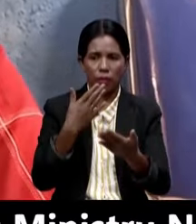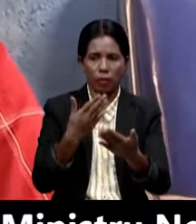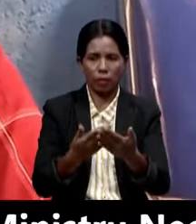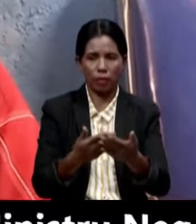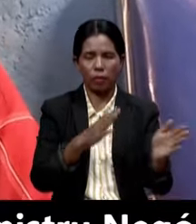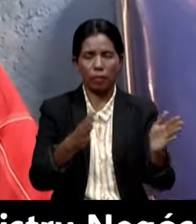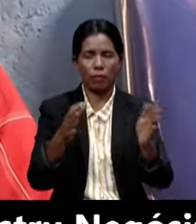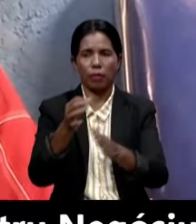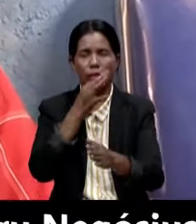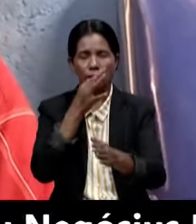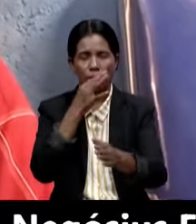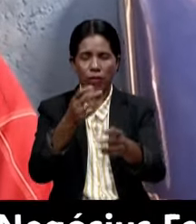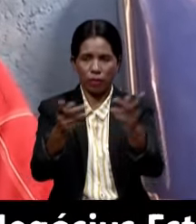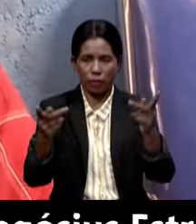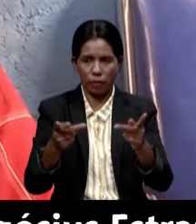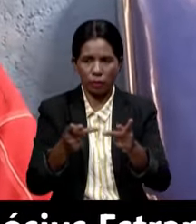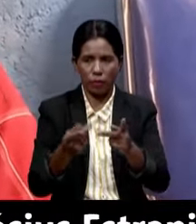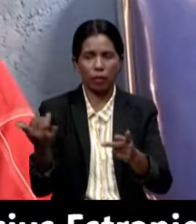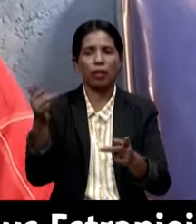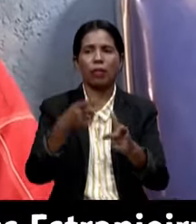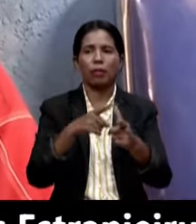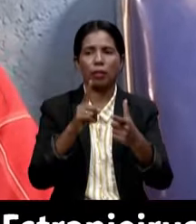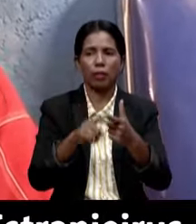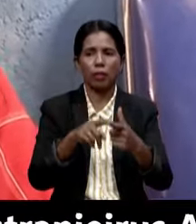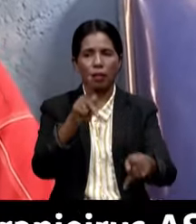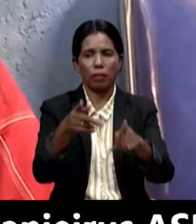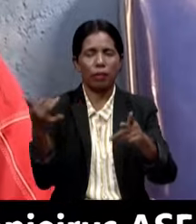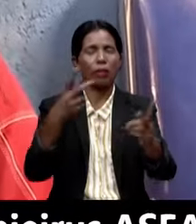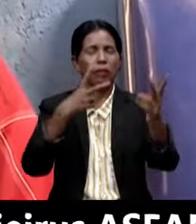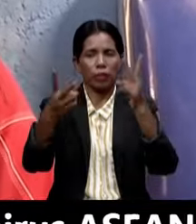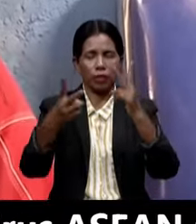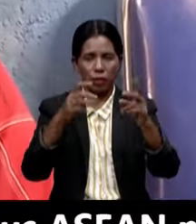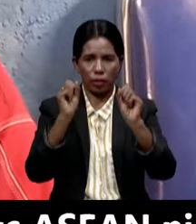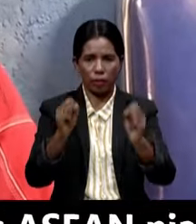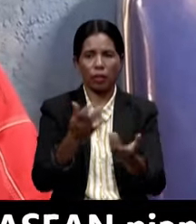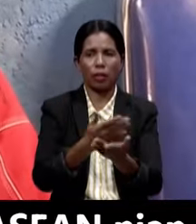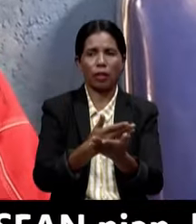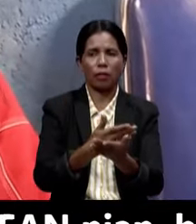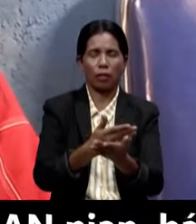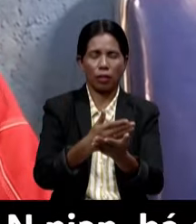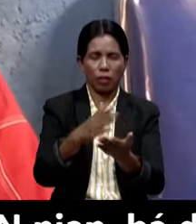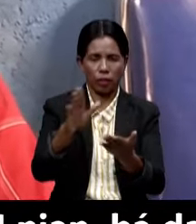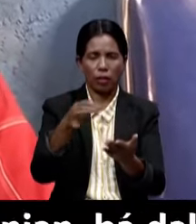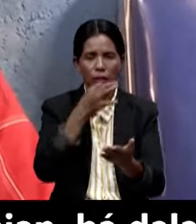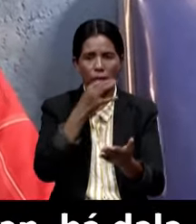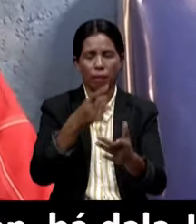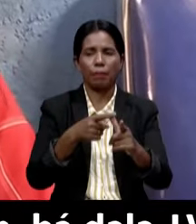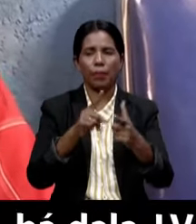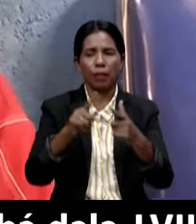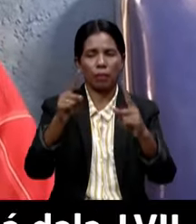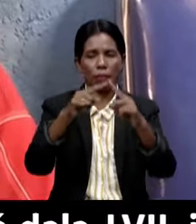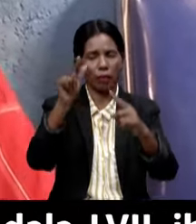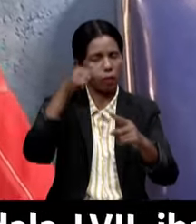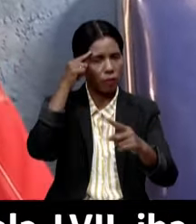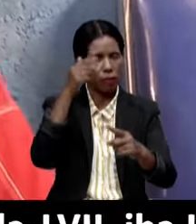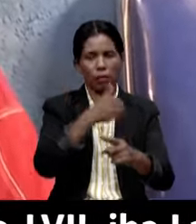prepara a ihan rumo e a fati, onde é mais irá o visitante pela sosa. Mas o governo se deu